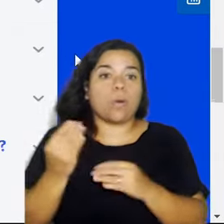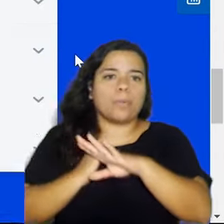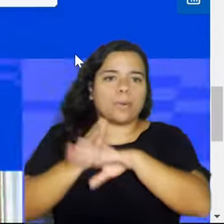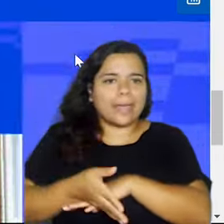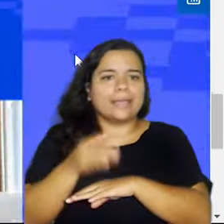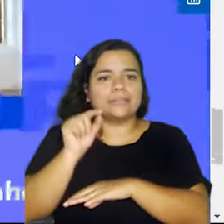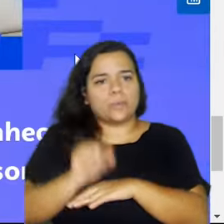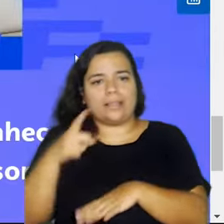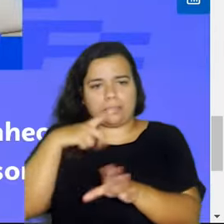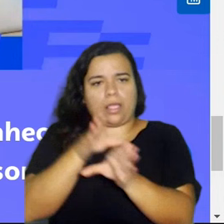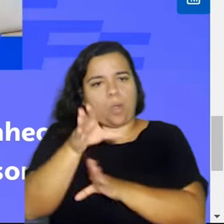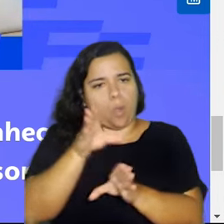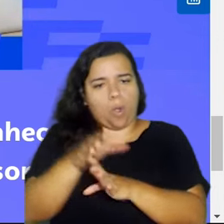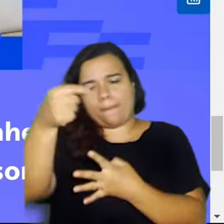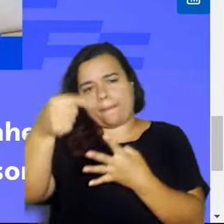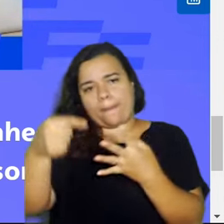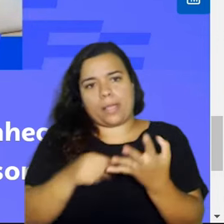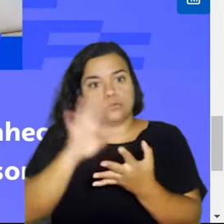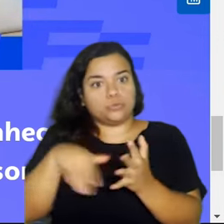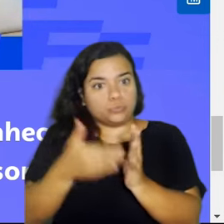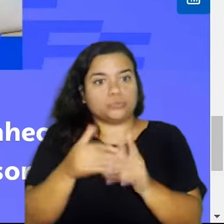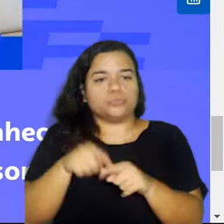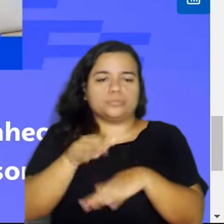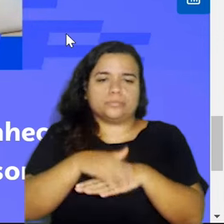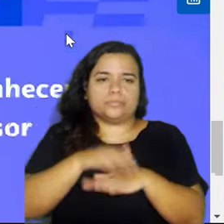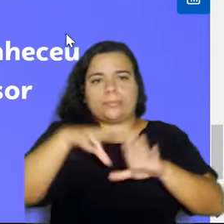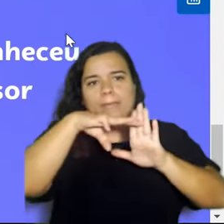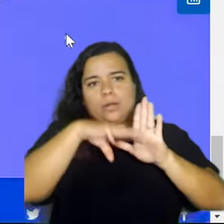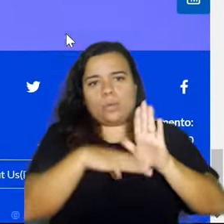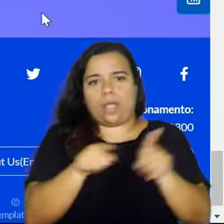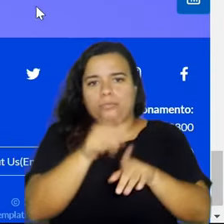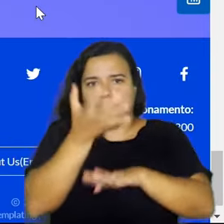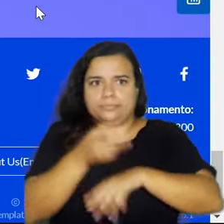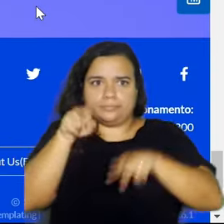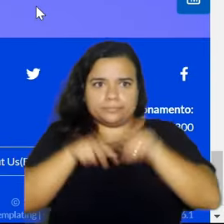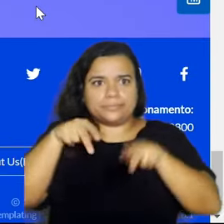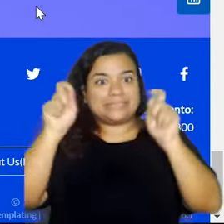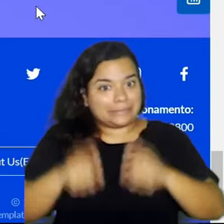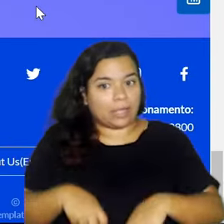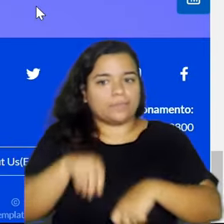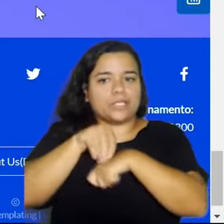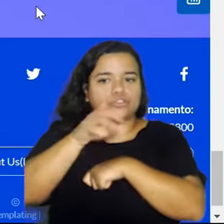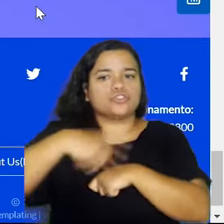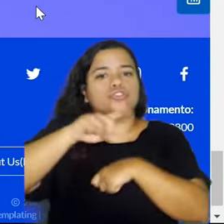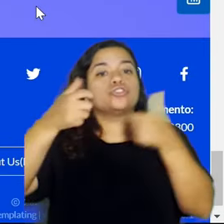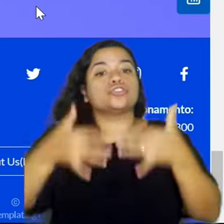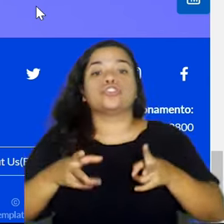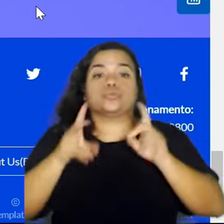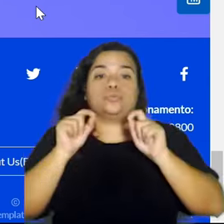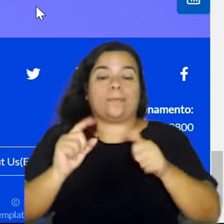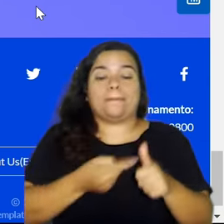acesso tem todas as orientações aqui e o manual também né então como dica a gente sempre fala né